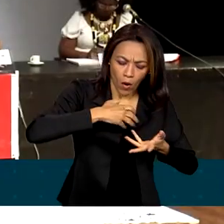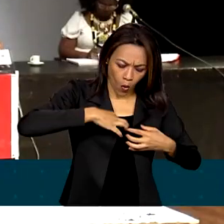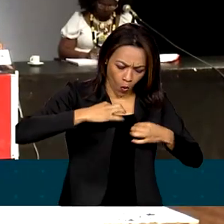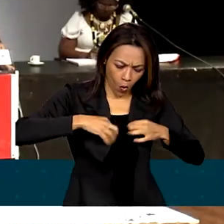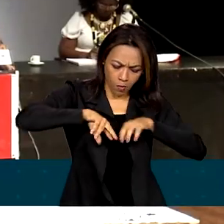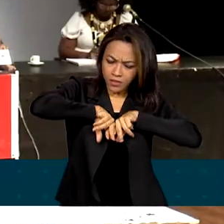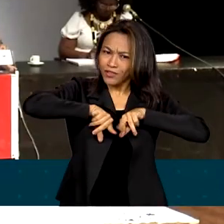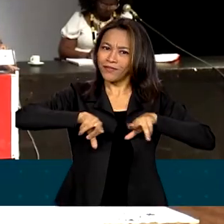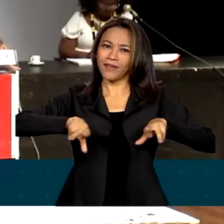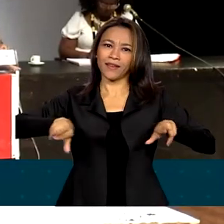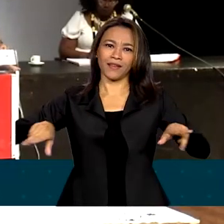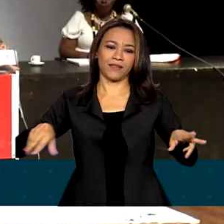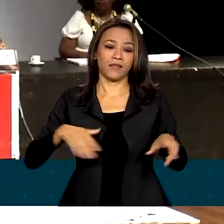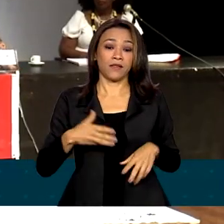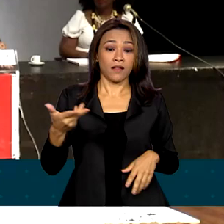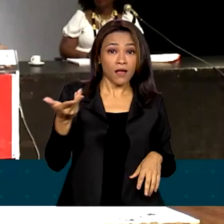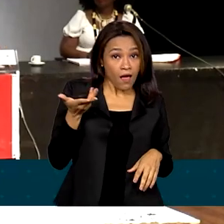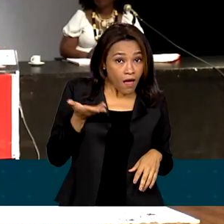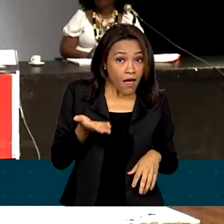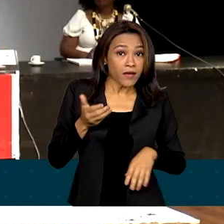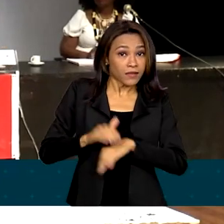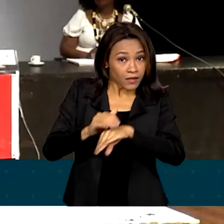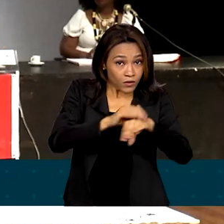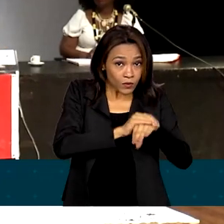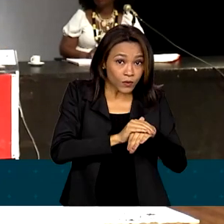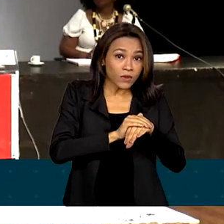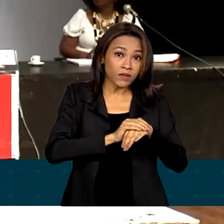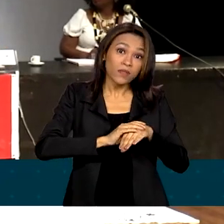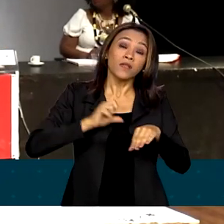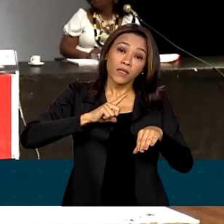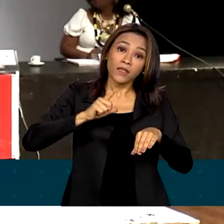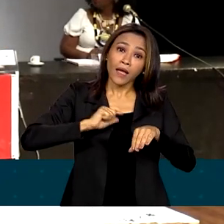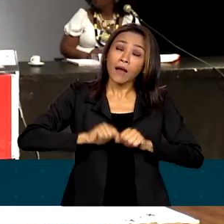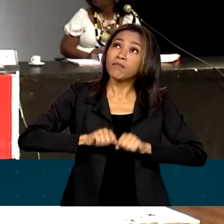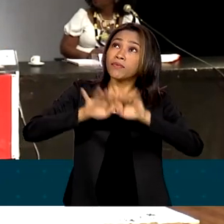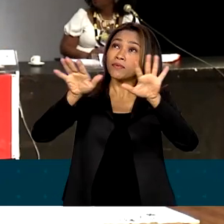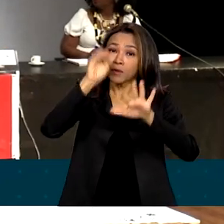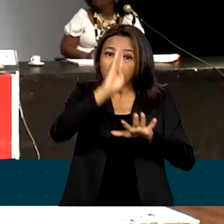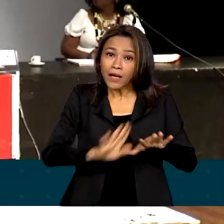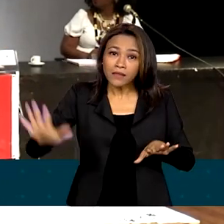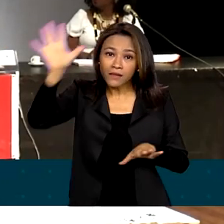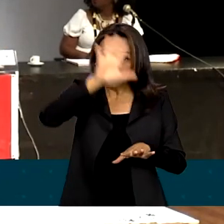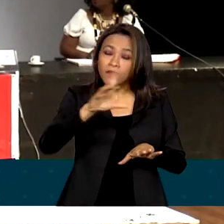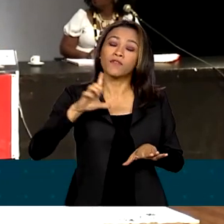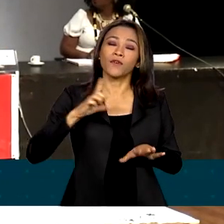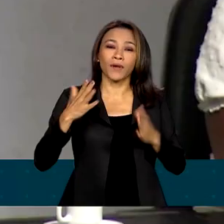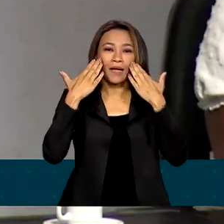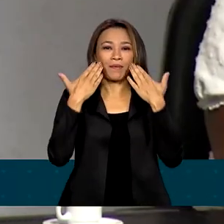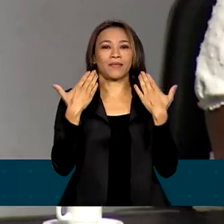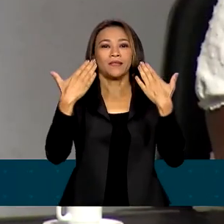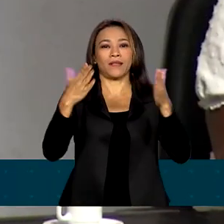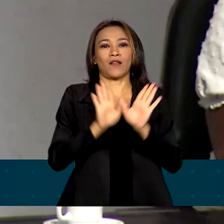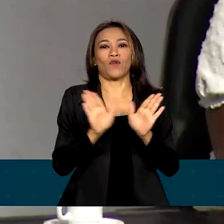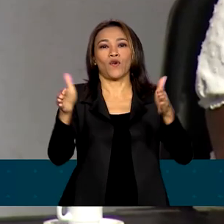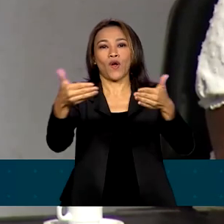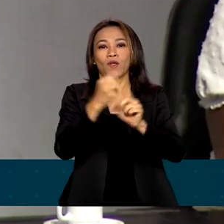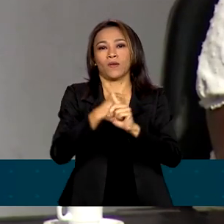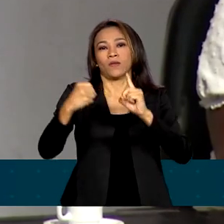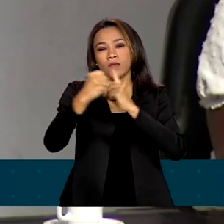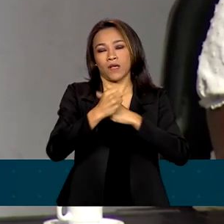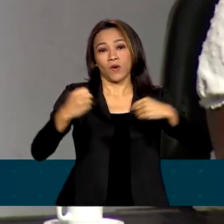diversas. Essa e outras práticas espalhadas pelo país foram apresentadas no Fórum Social Mundial. De um bairro